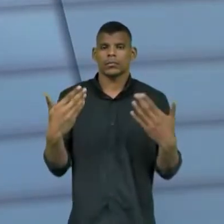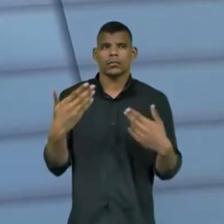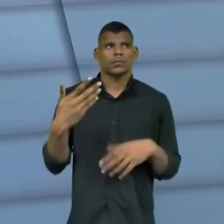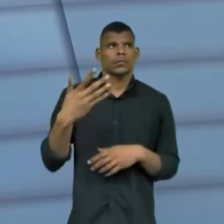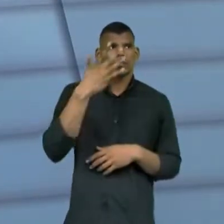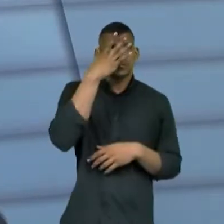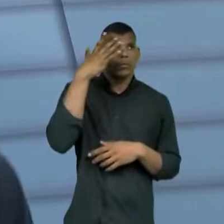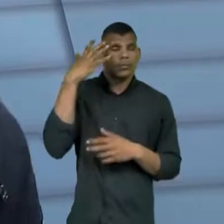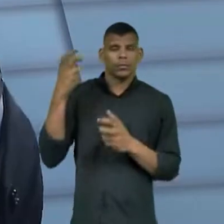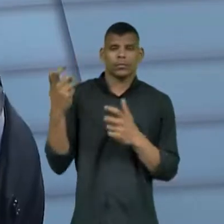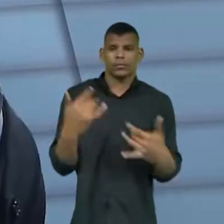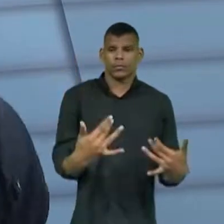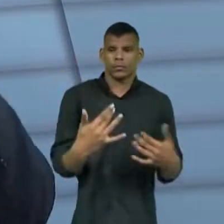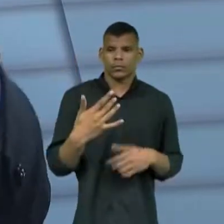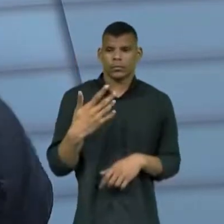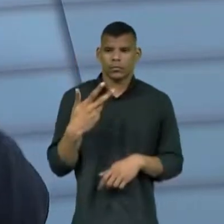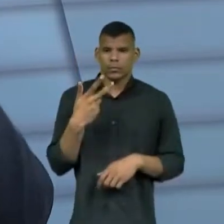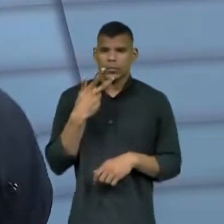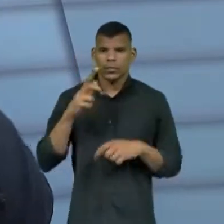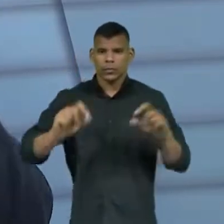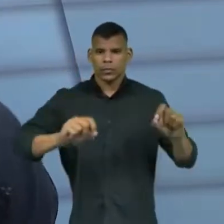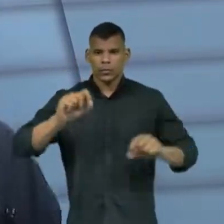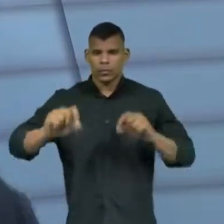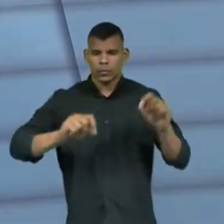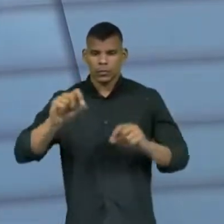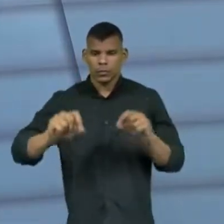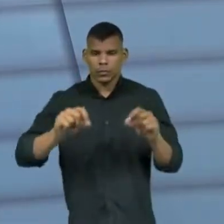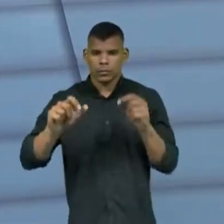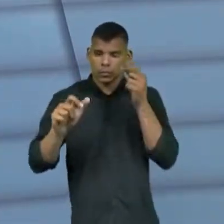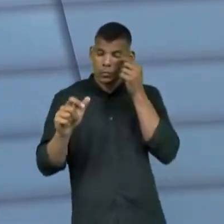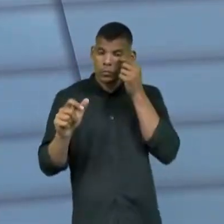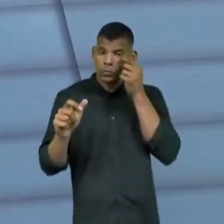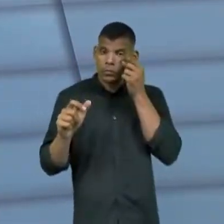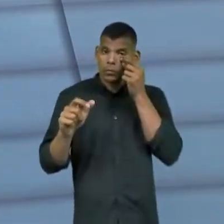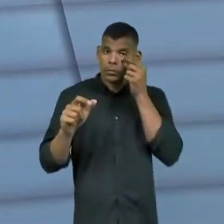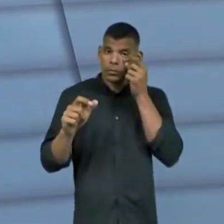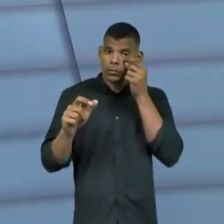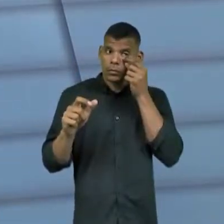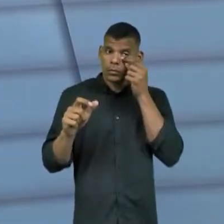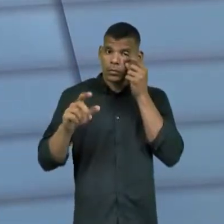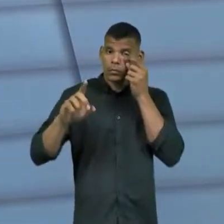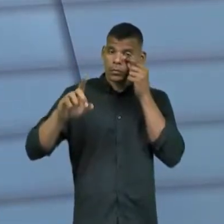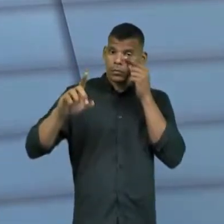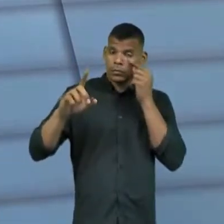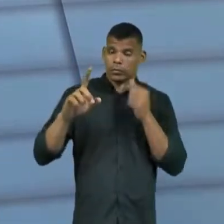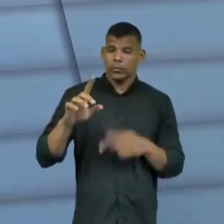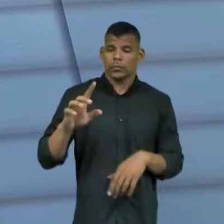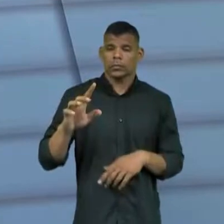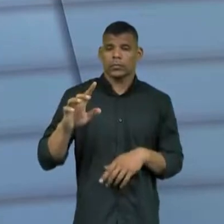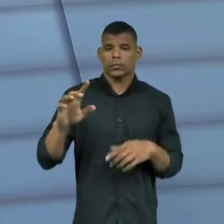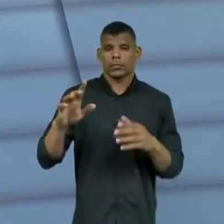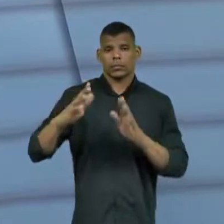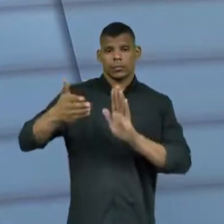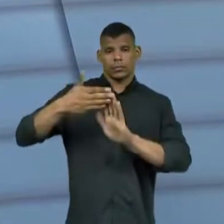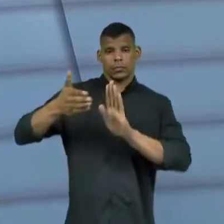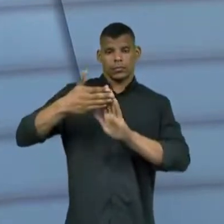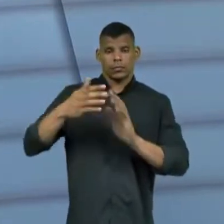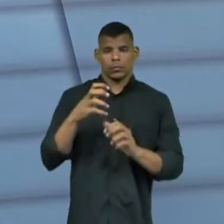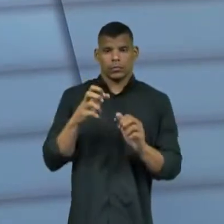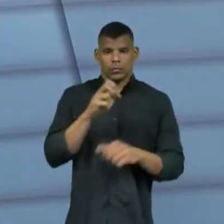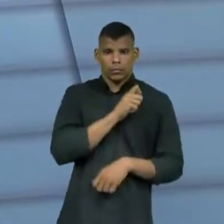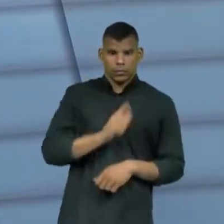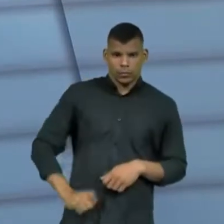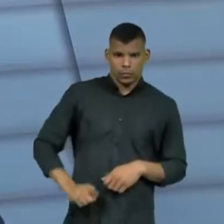Portinho, para modificar no seu substitutivo também algumas propostas do senador João